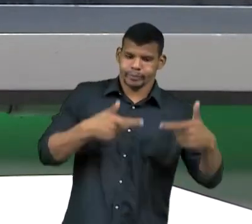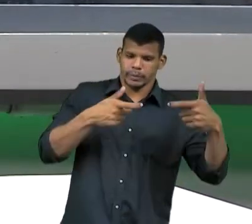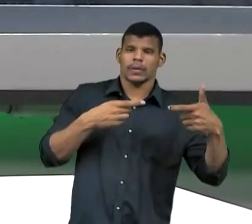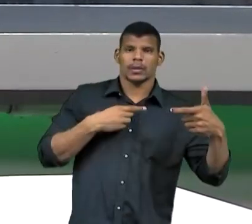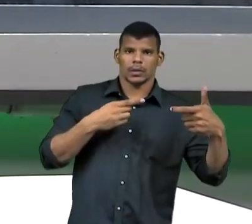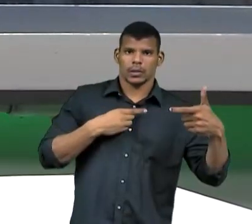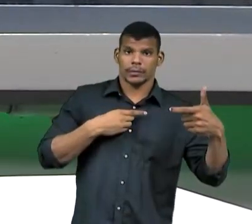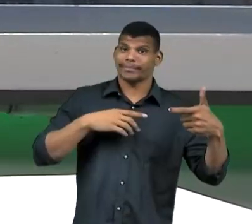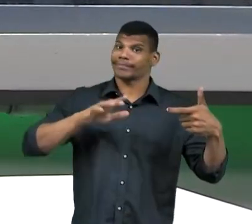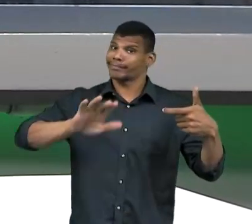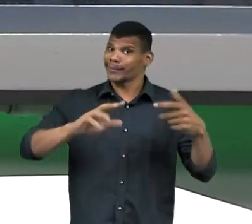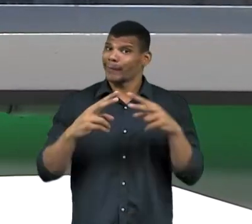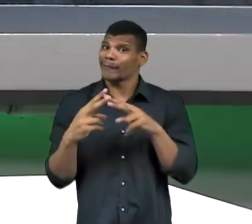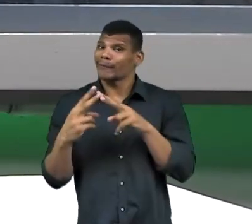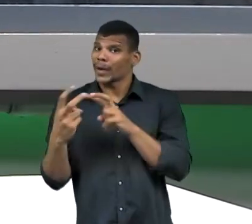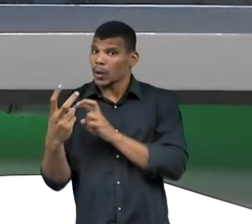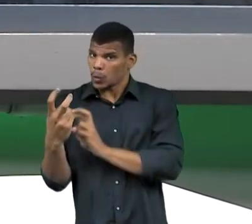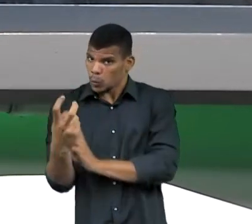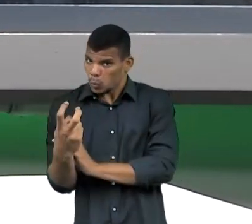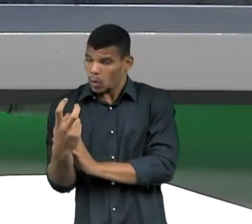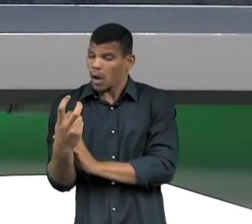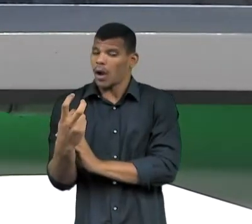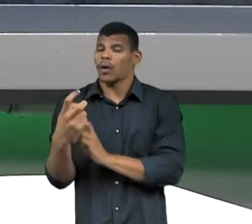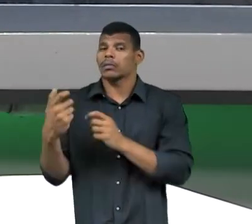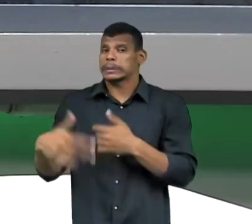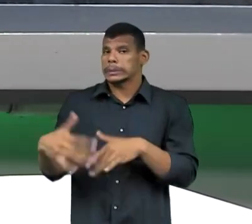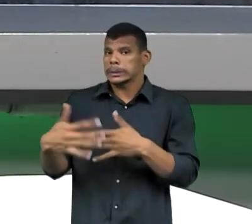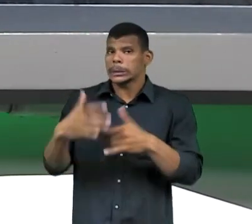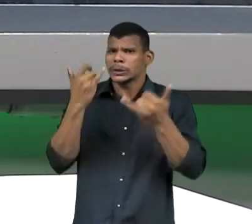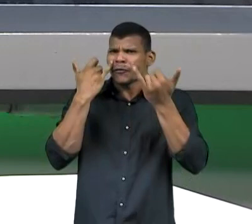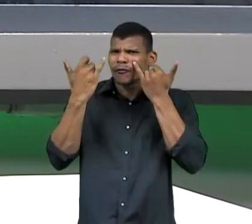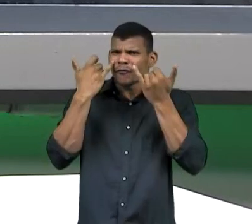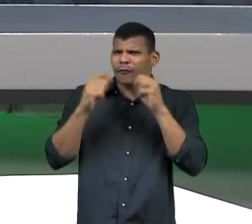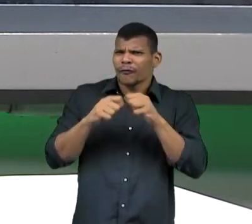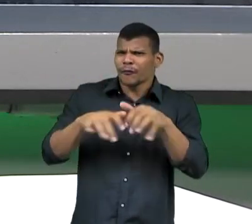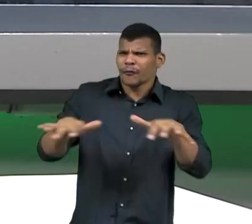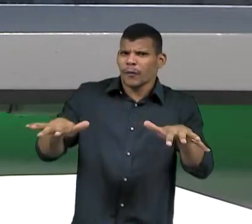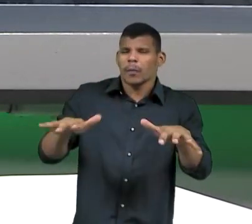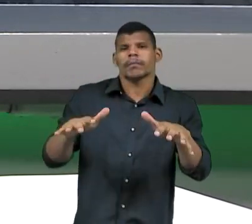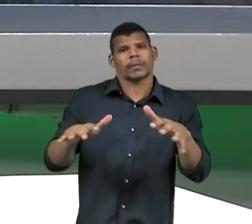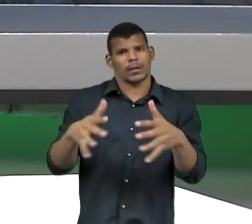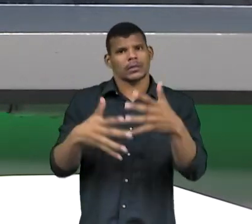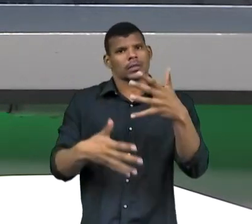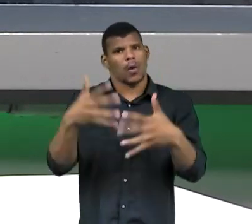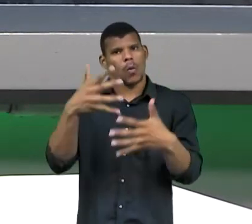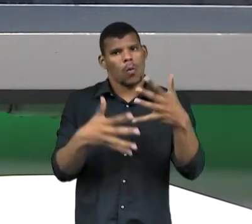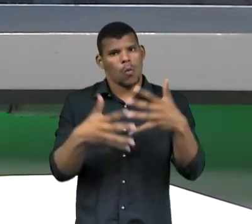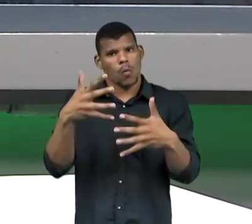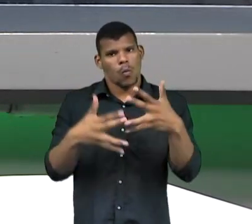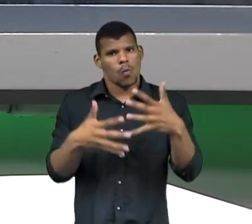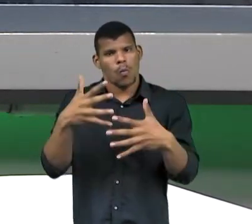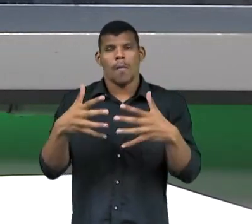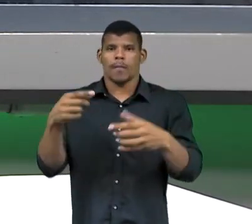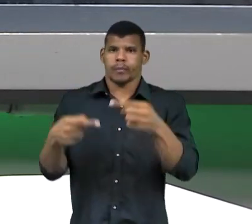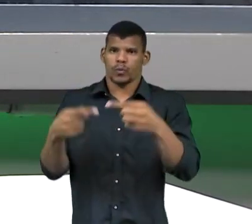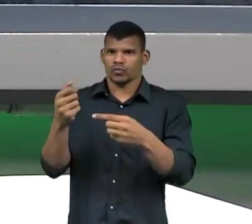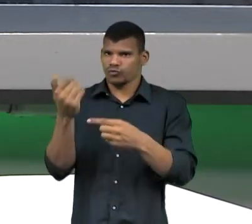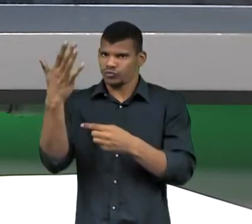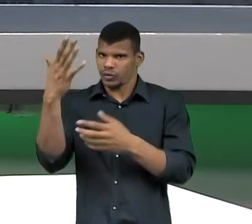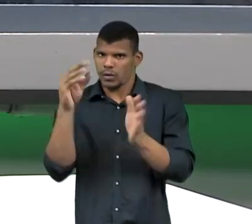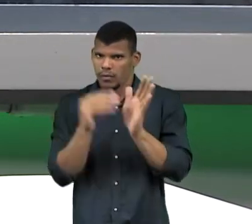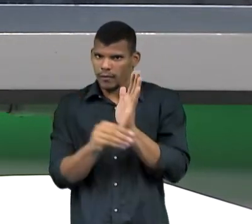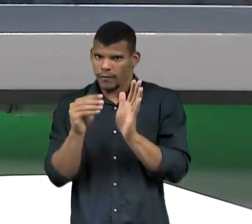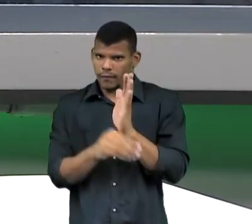cibernéticos influenciam com a desinformação e a intervenção política externa. Especialistas comentam